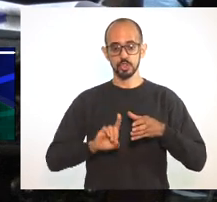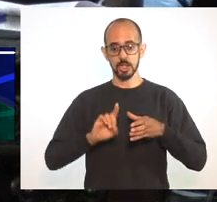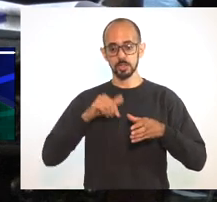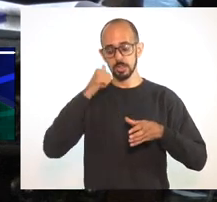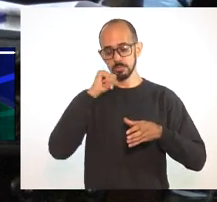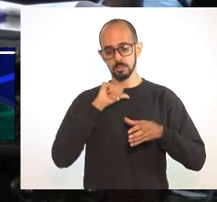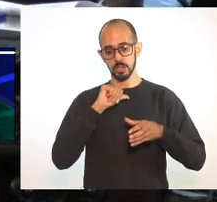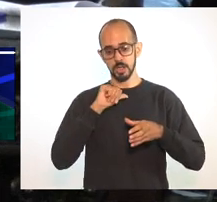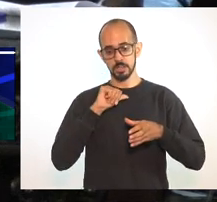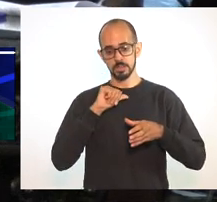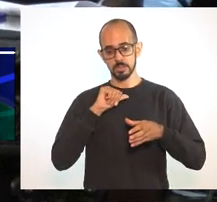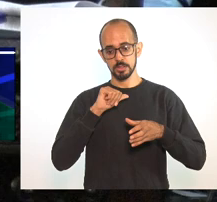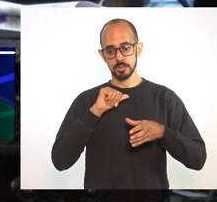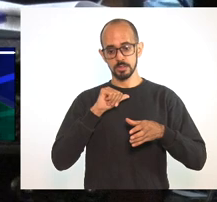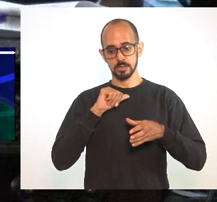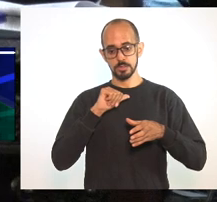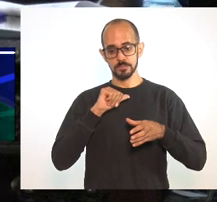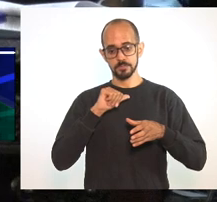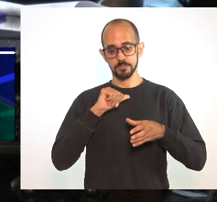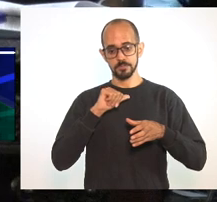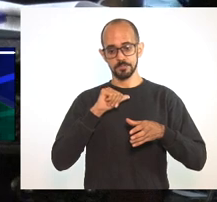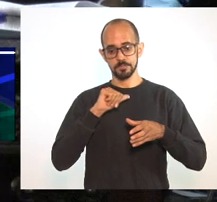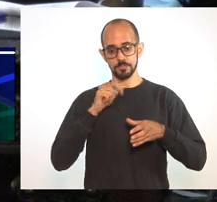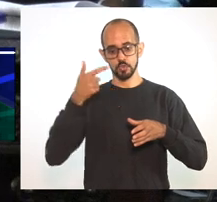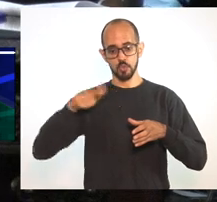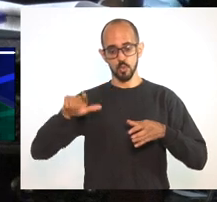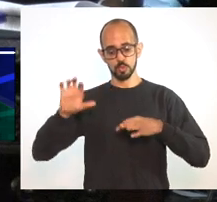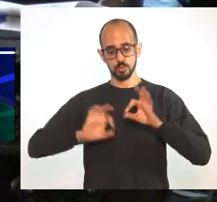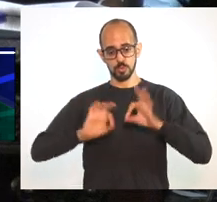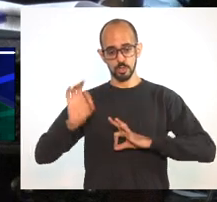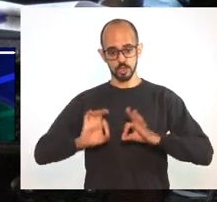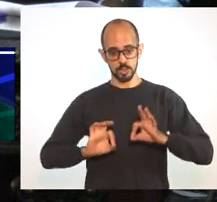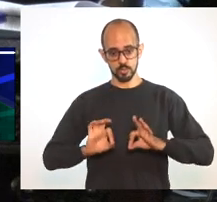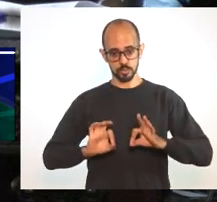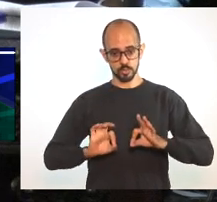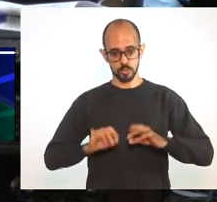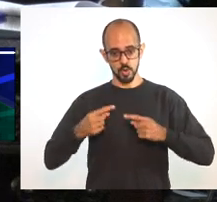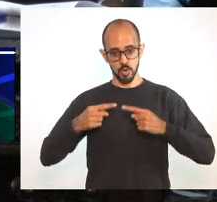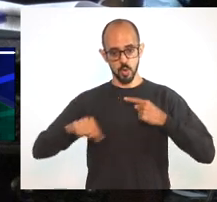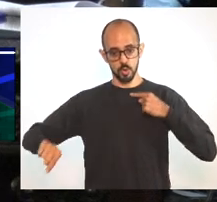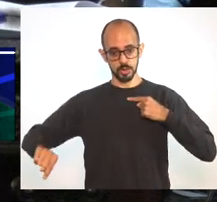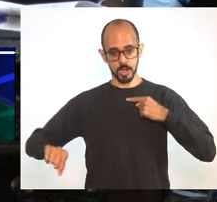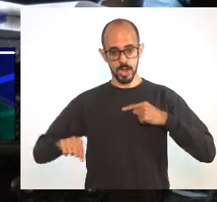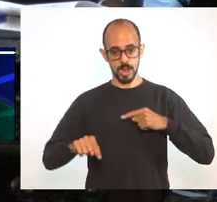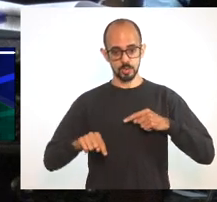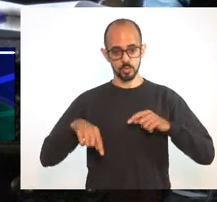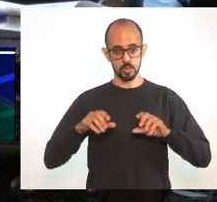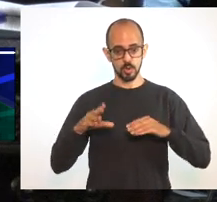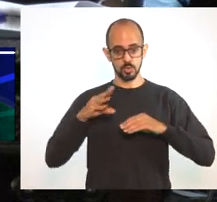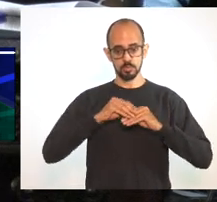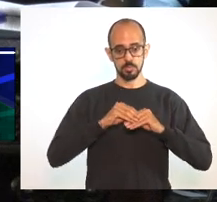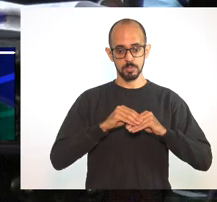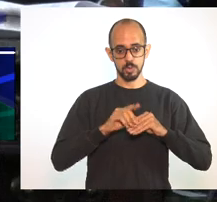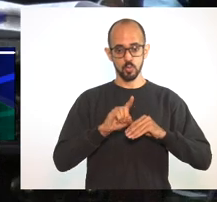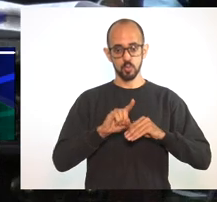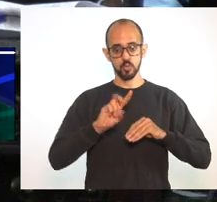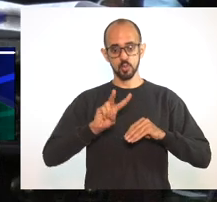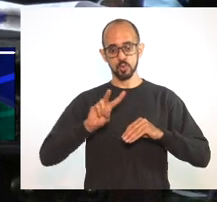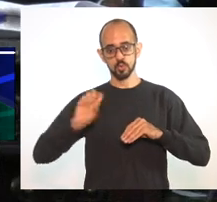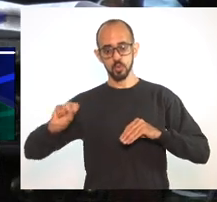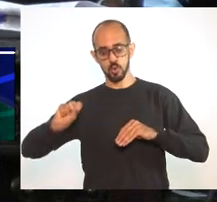foi dado de outro projeto. Então, é contrário às emendas 1, 2 e 8